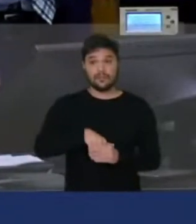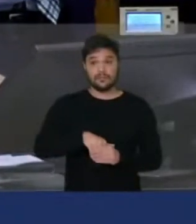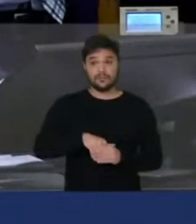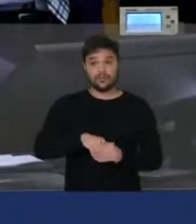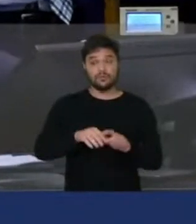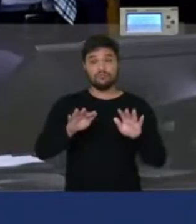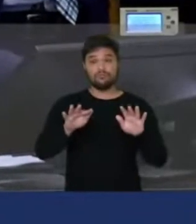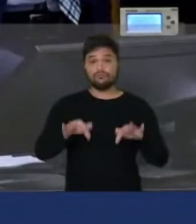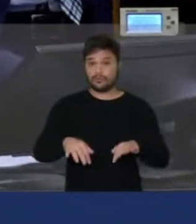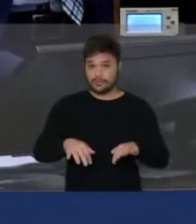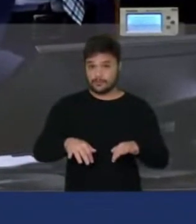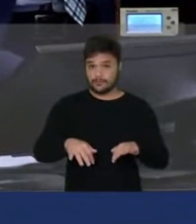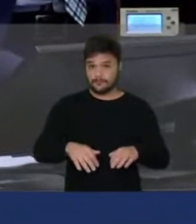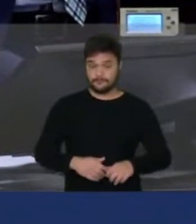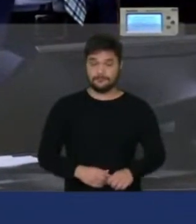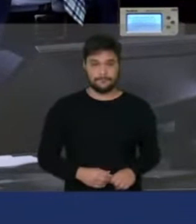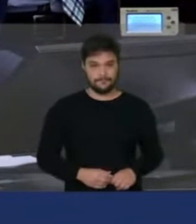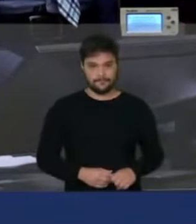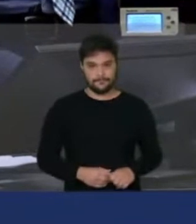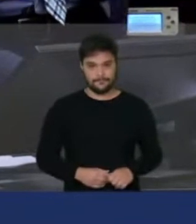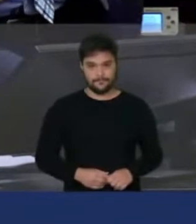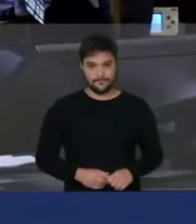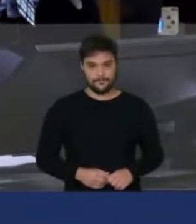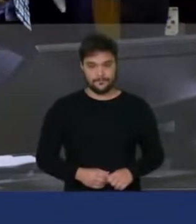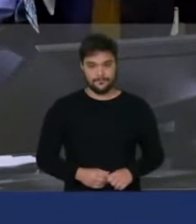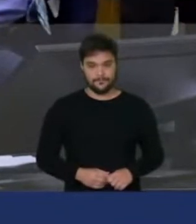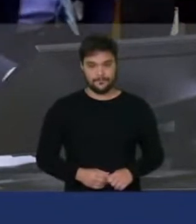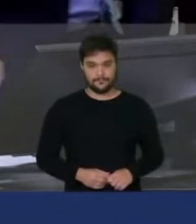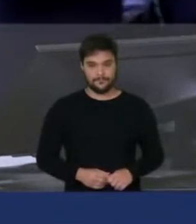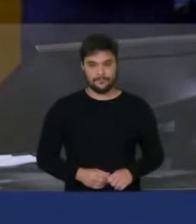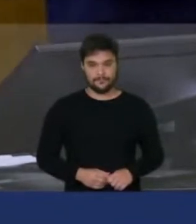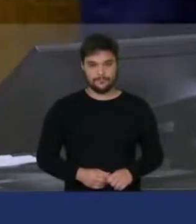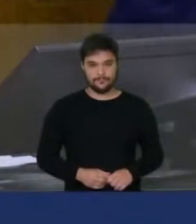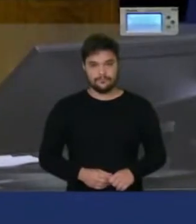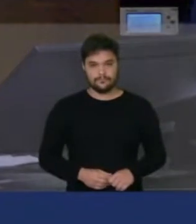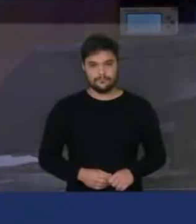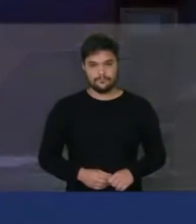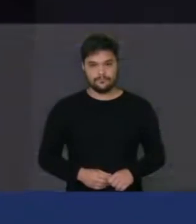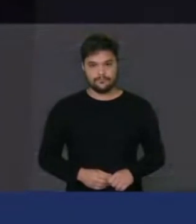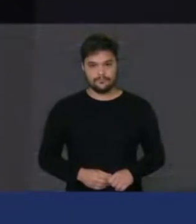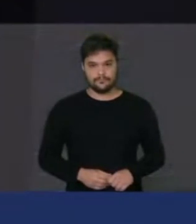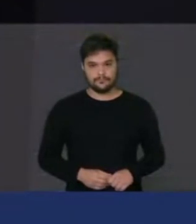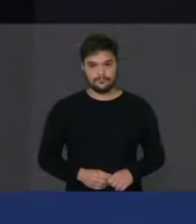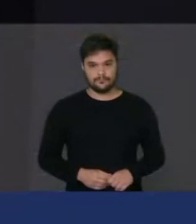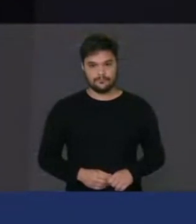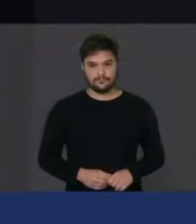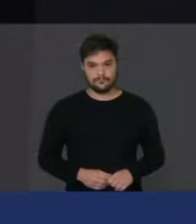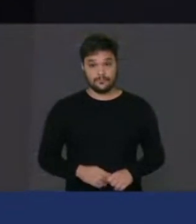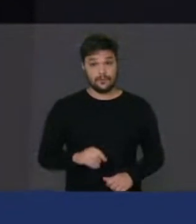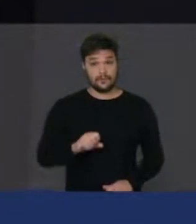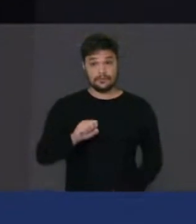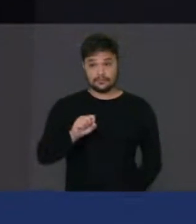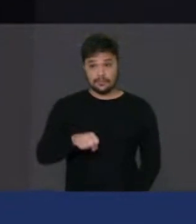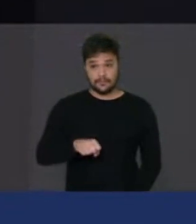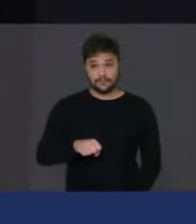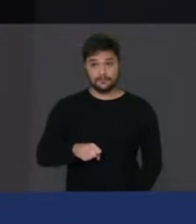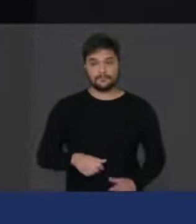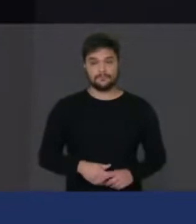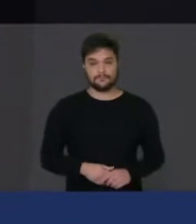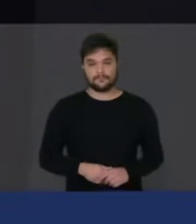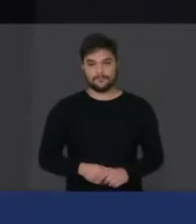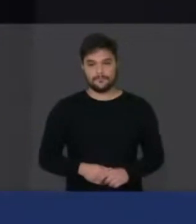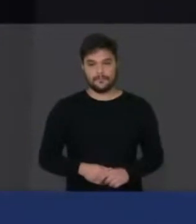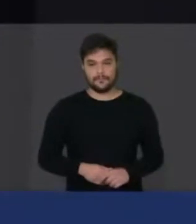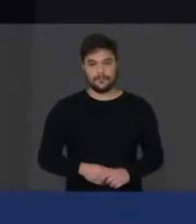Foi aprovado na última semana na Câmara dos Deputados o texto base do Projeto de Lei 490 de 2007, que trata do